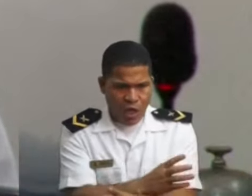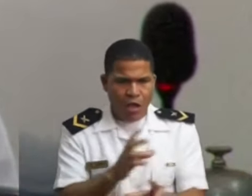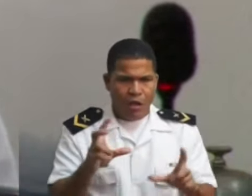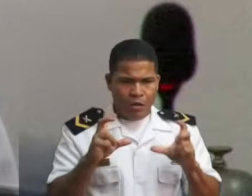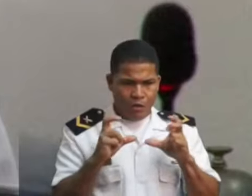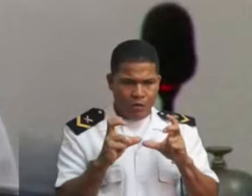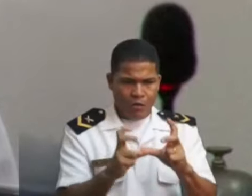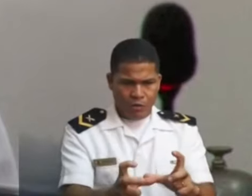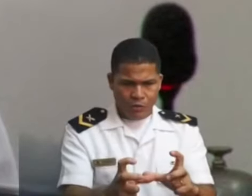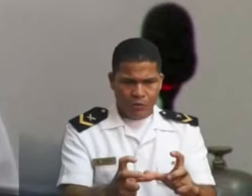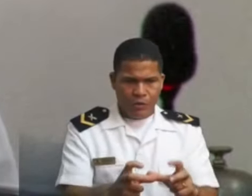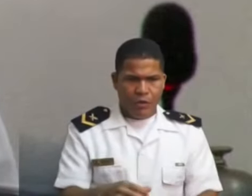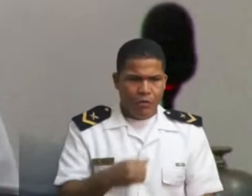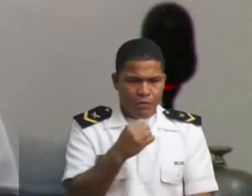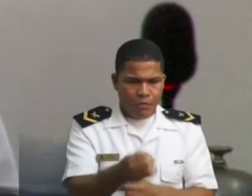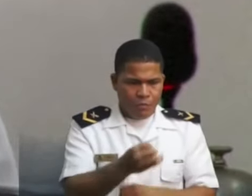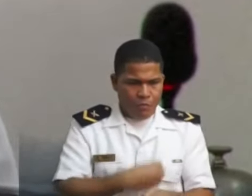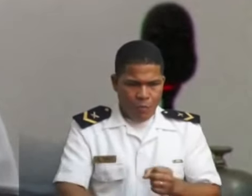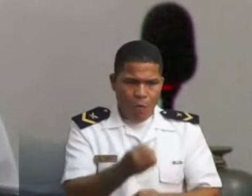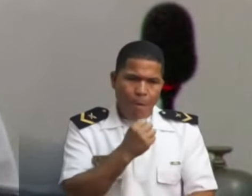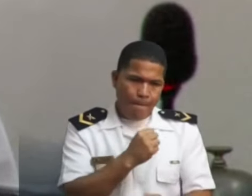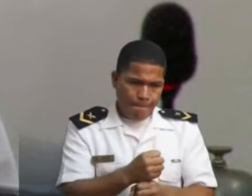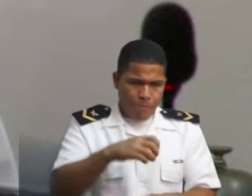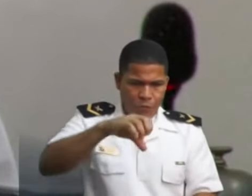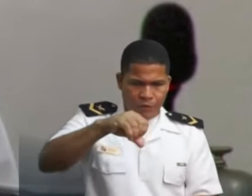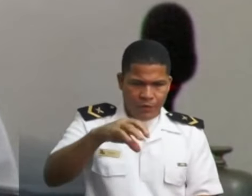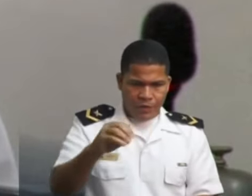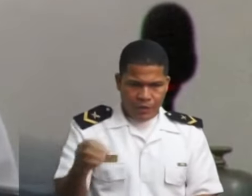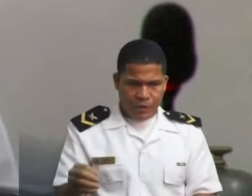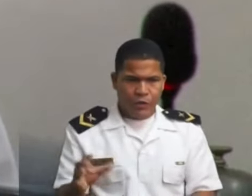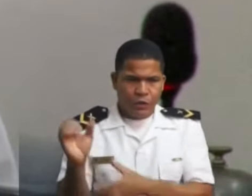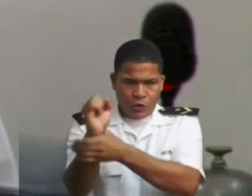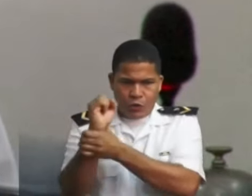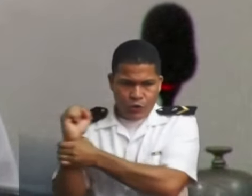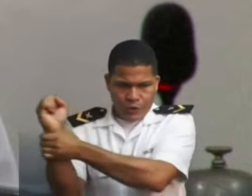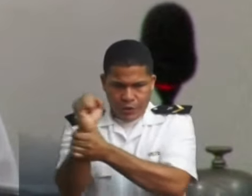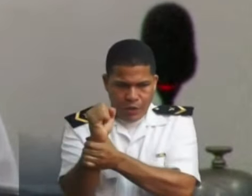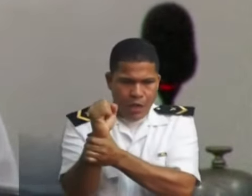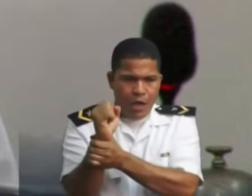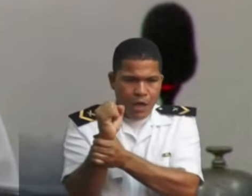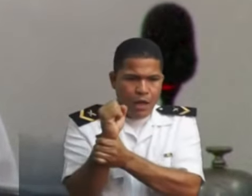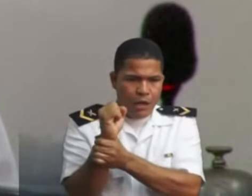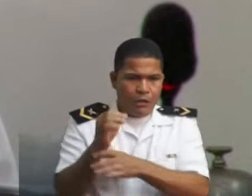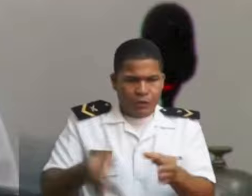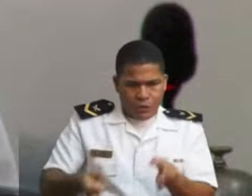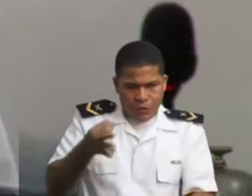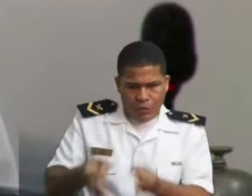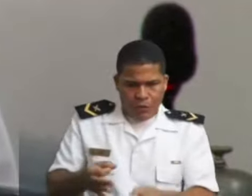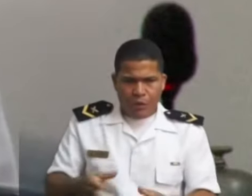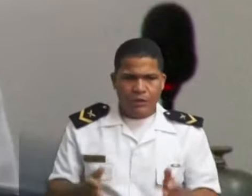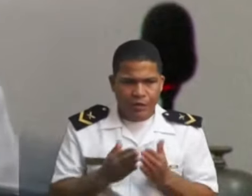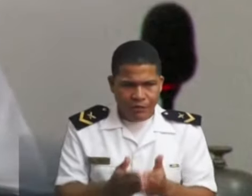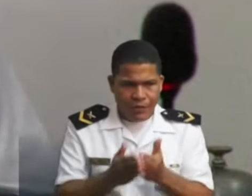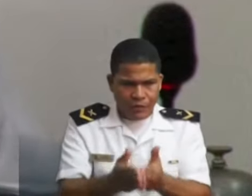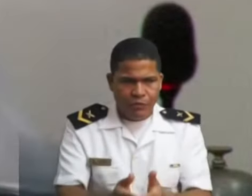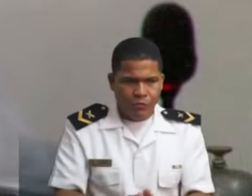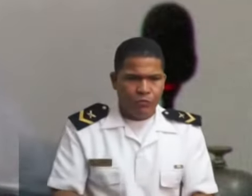Marítimo. Justiça e segurança para a navegação. Tudo pela Pátria e pela Marinha.